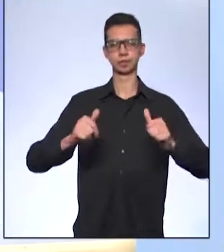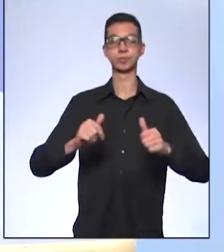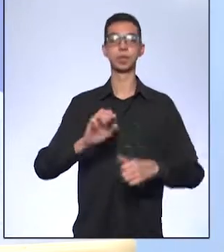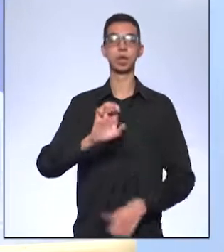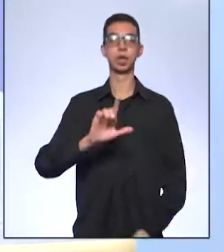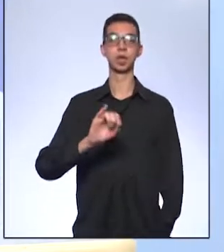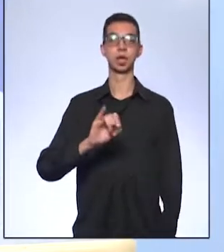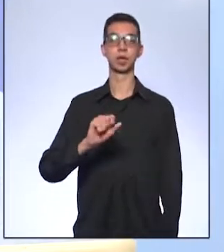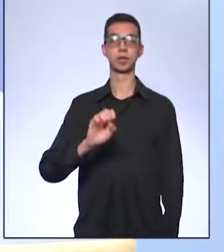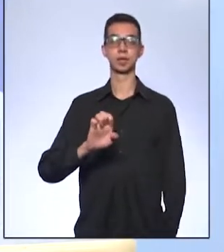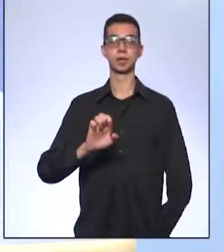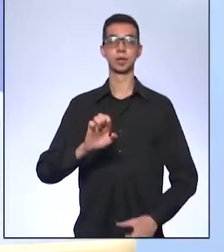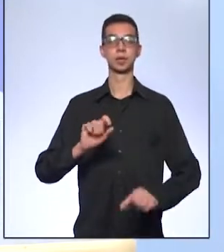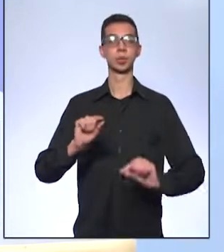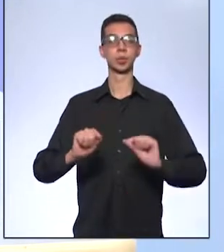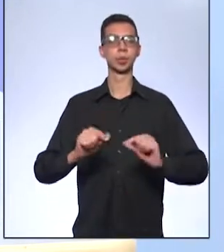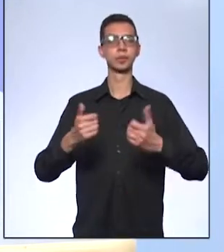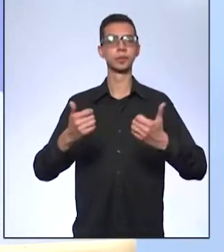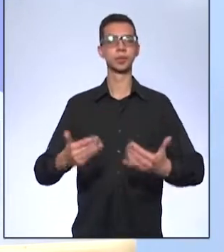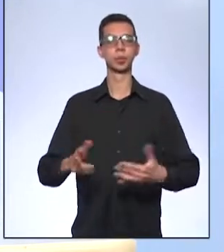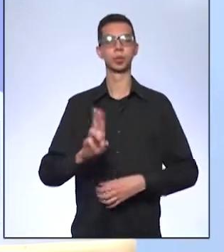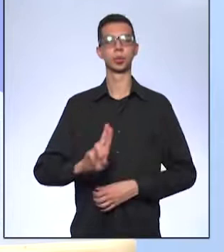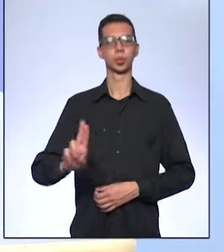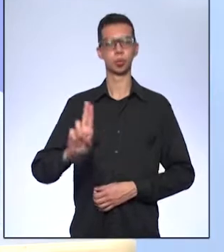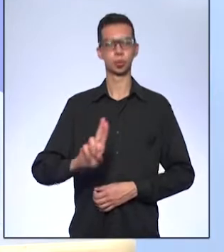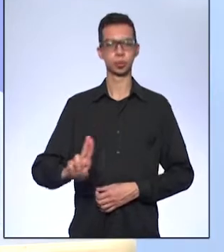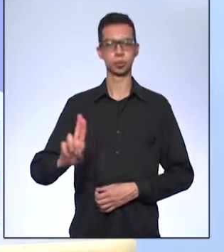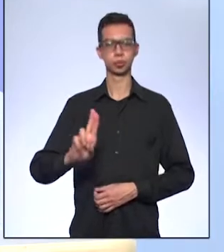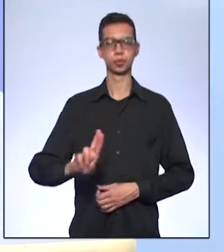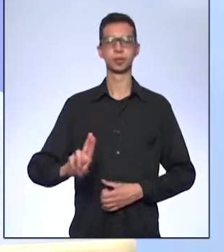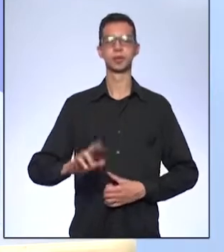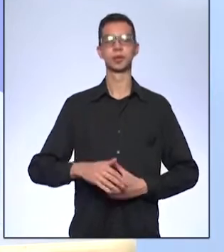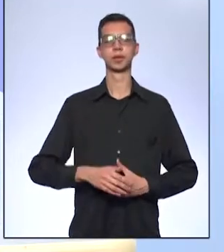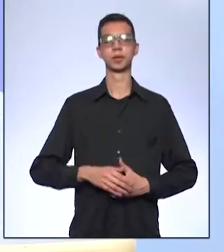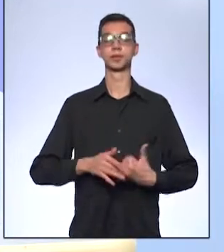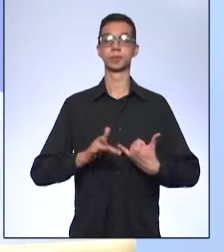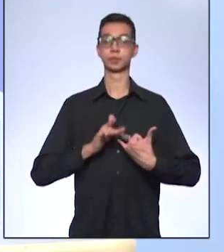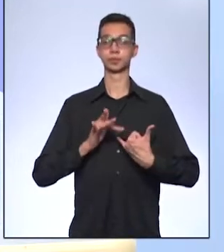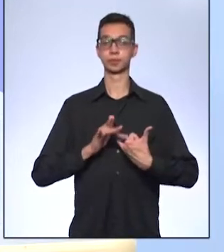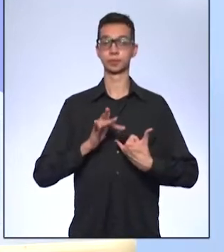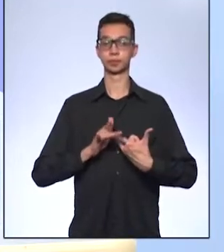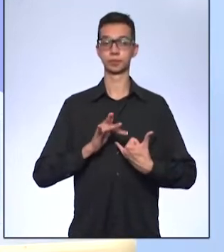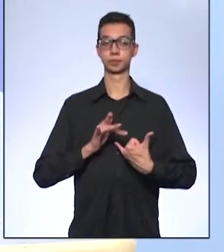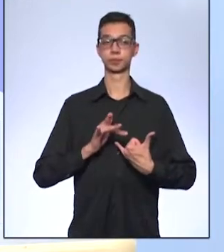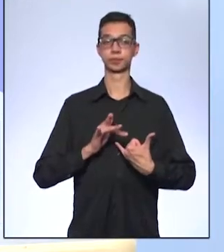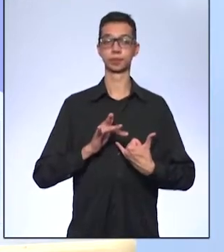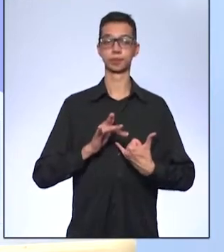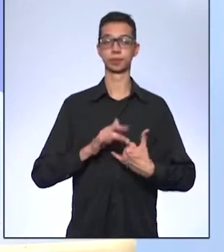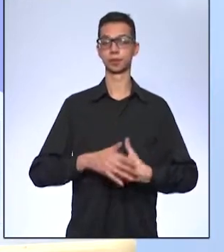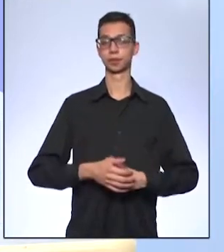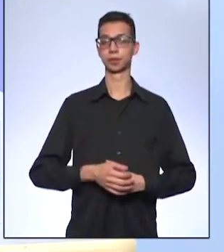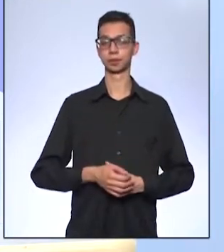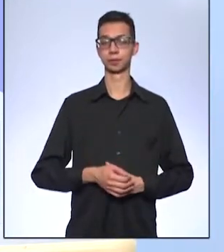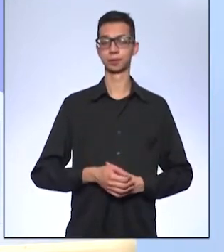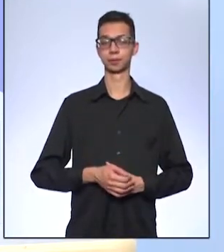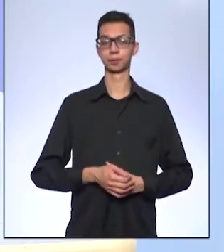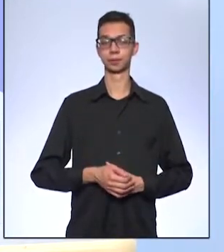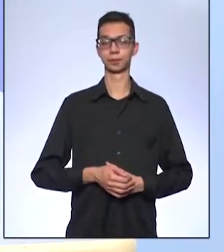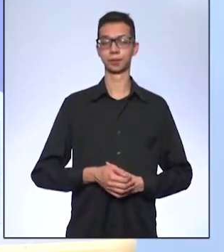Heloísa escreveu: We use the smartphone about 24 hours a